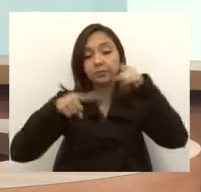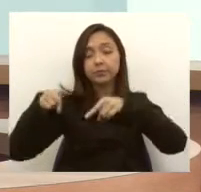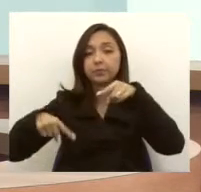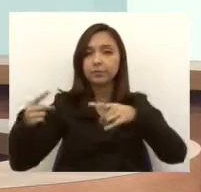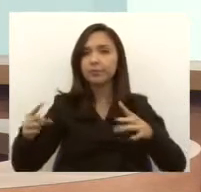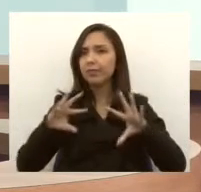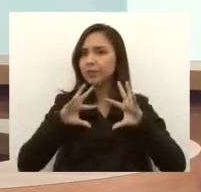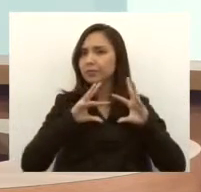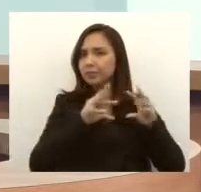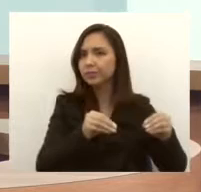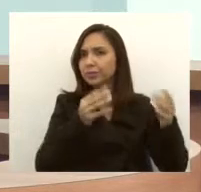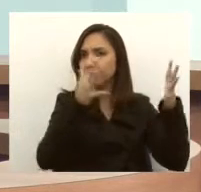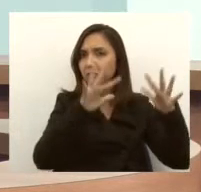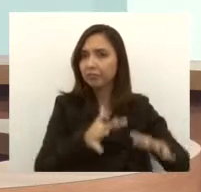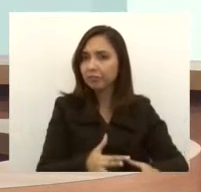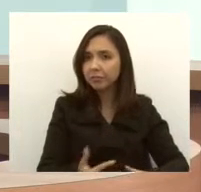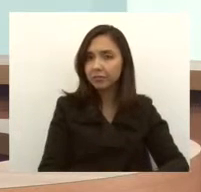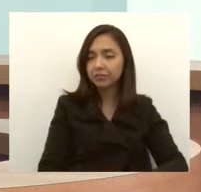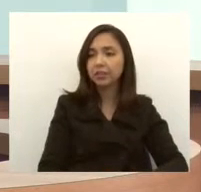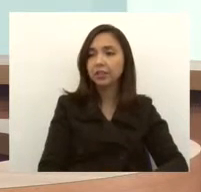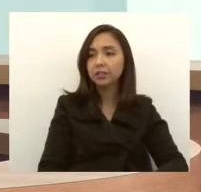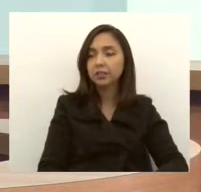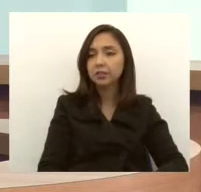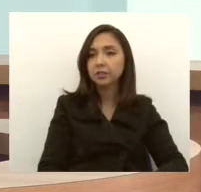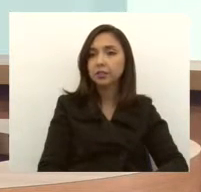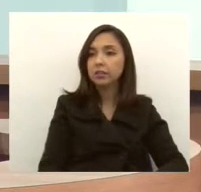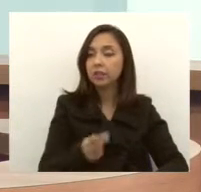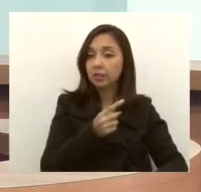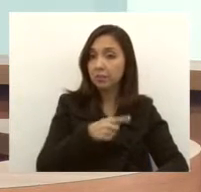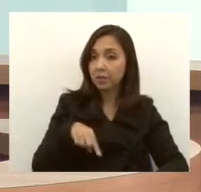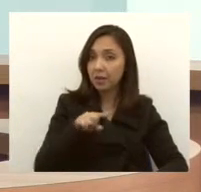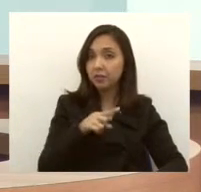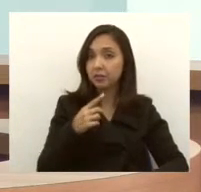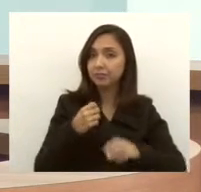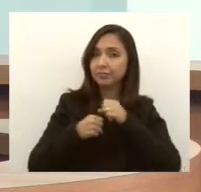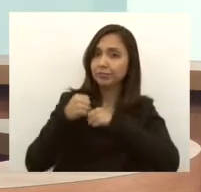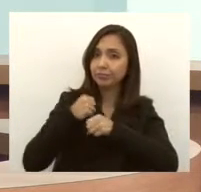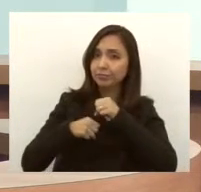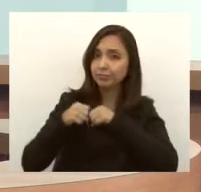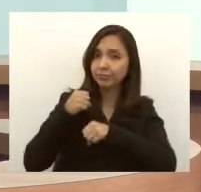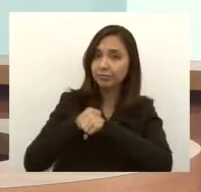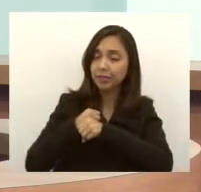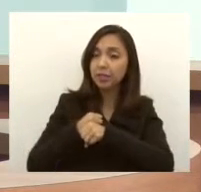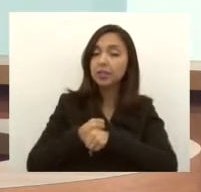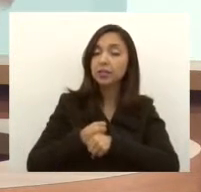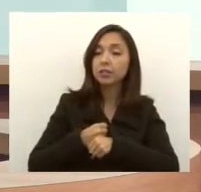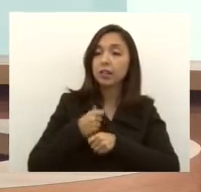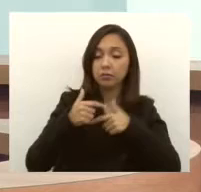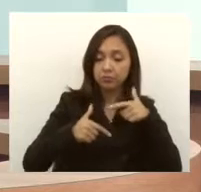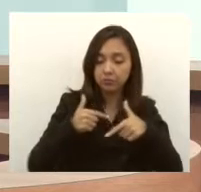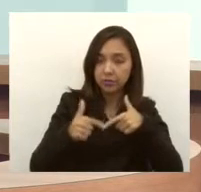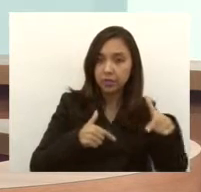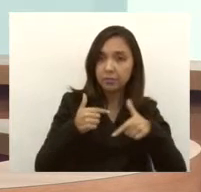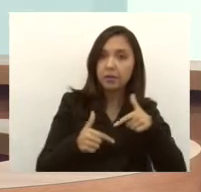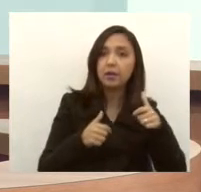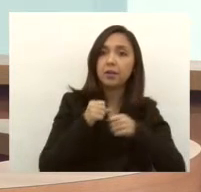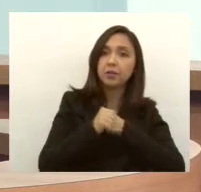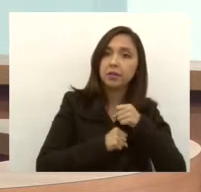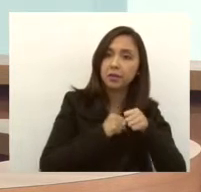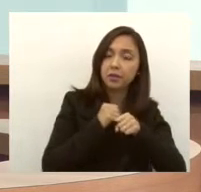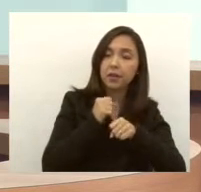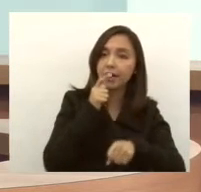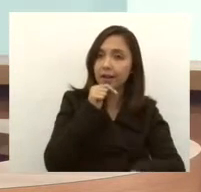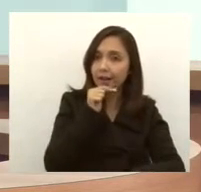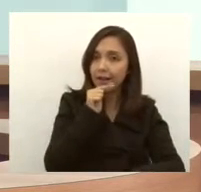está totalmente falido. E nas últimas décadas, o Serviço Autônomo de Água e Esgoto, o vereador